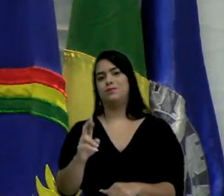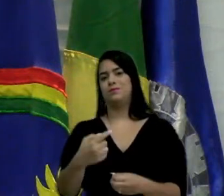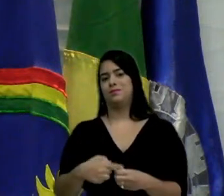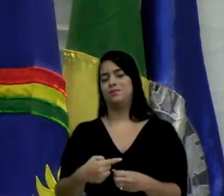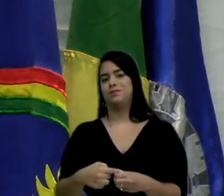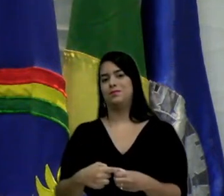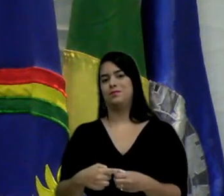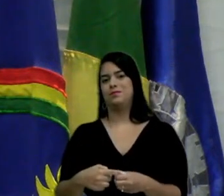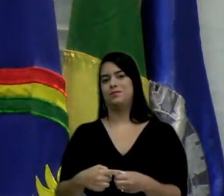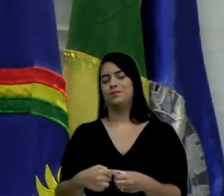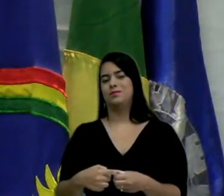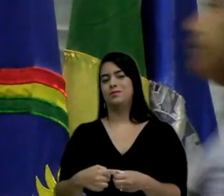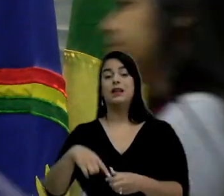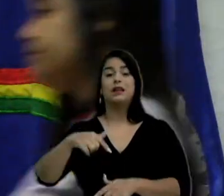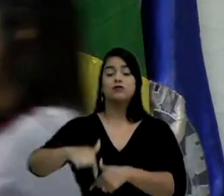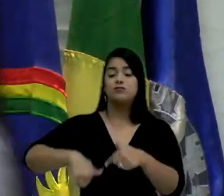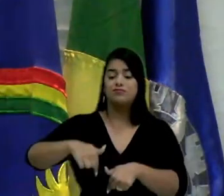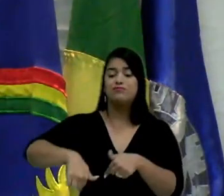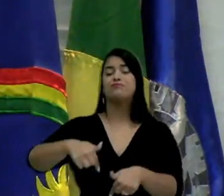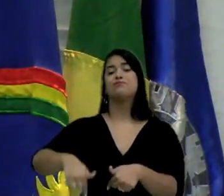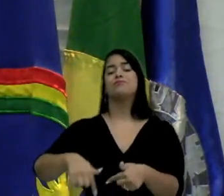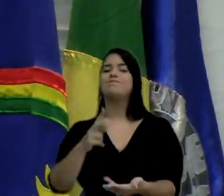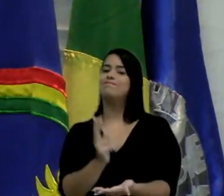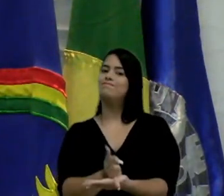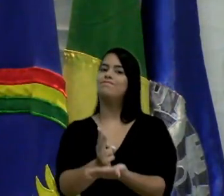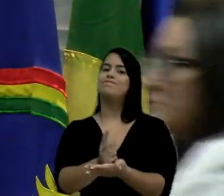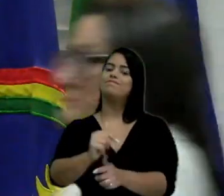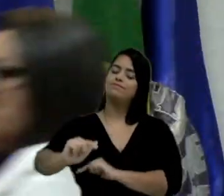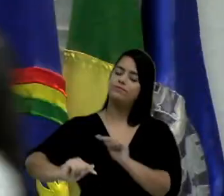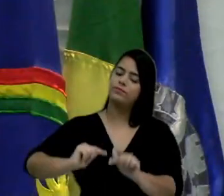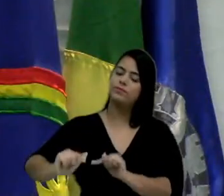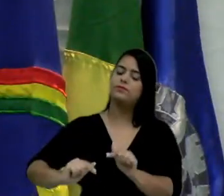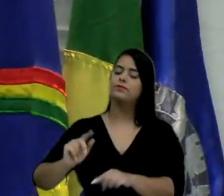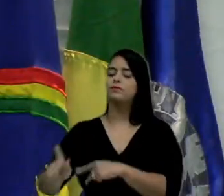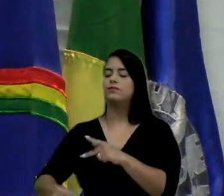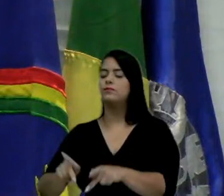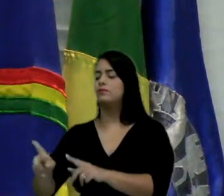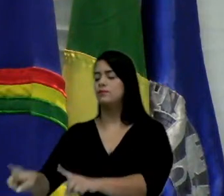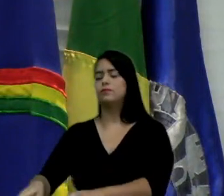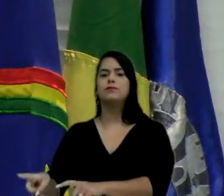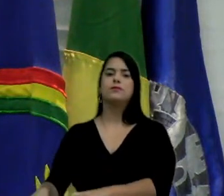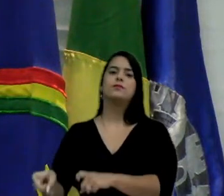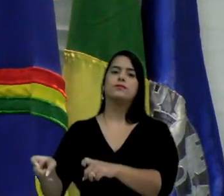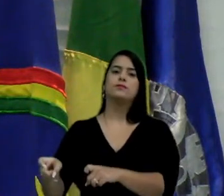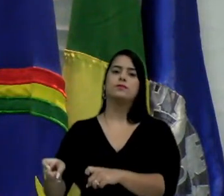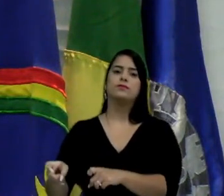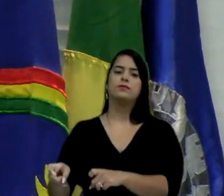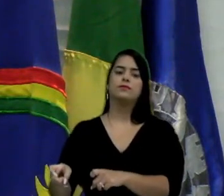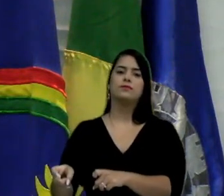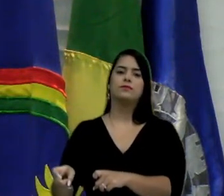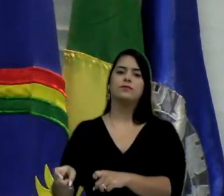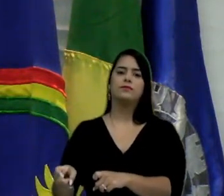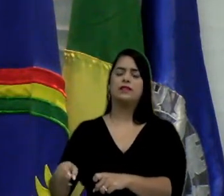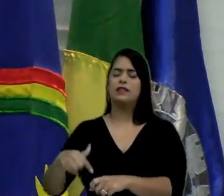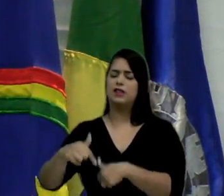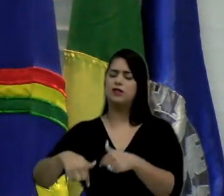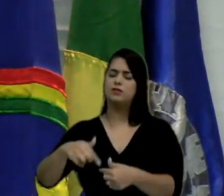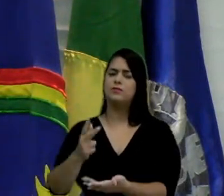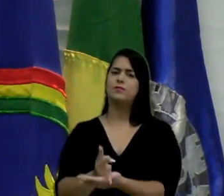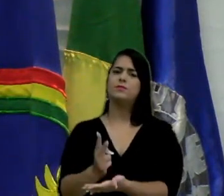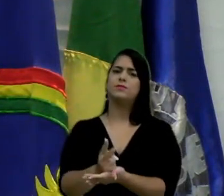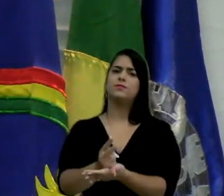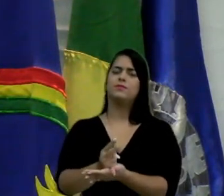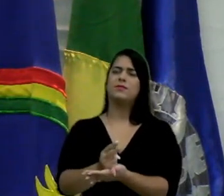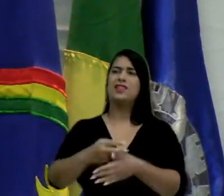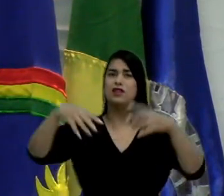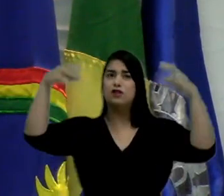fruto da nossa luta né fruto do trabalho dos nossos pov do campo que é um povo aguerrido trabalhador que Independente de ano de estiagem